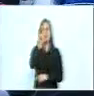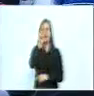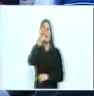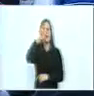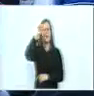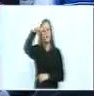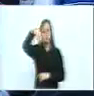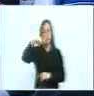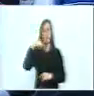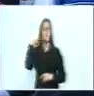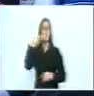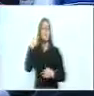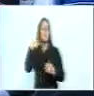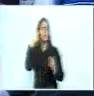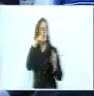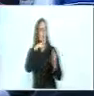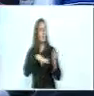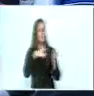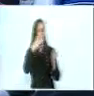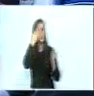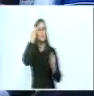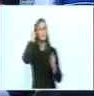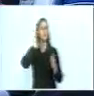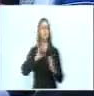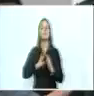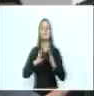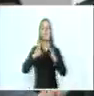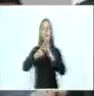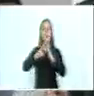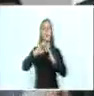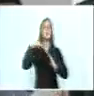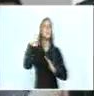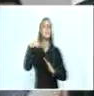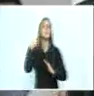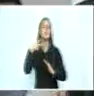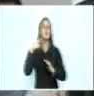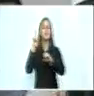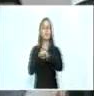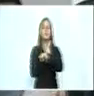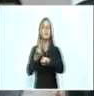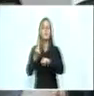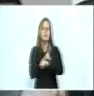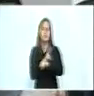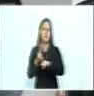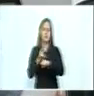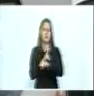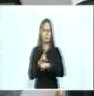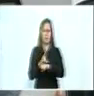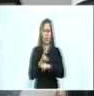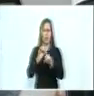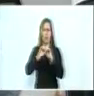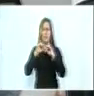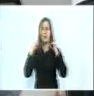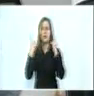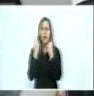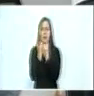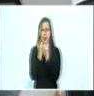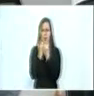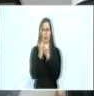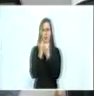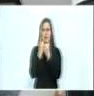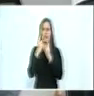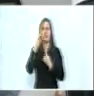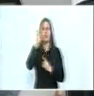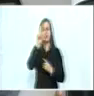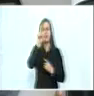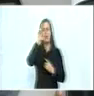Prezados vereadores, Câmara de Vereadores de Viçosa. O Departamento de Turismo convida a